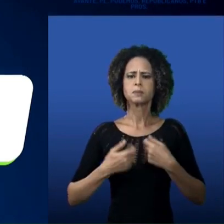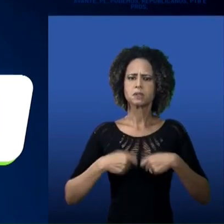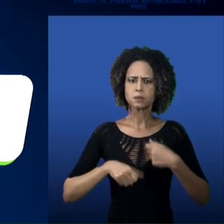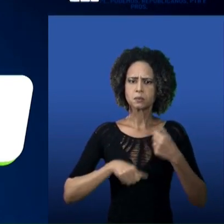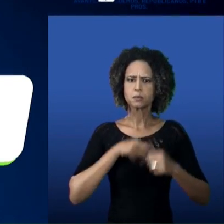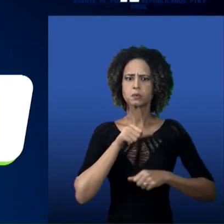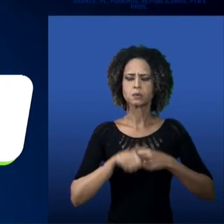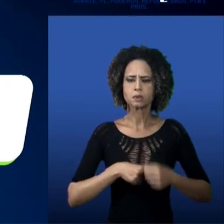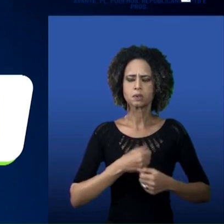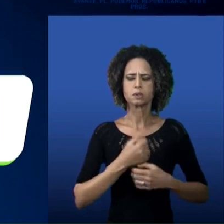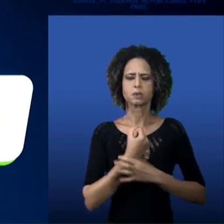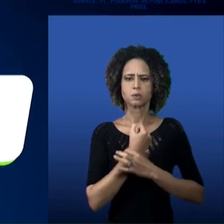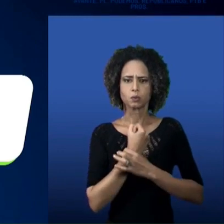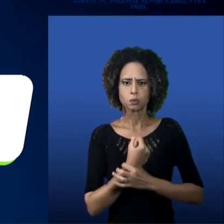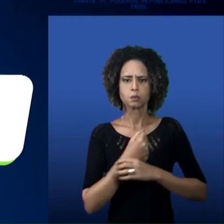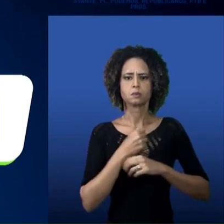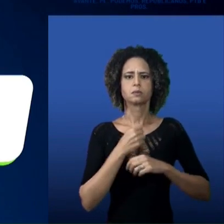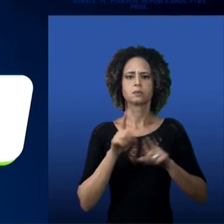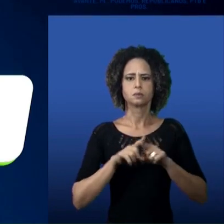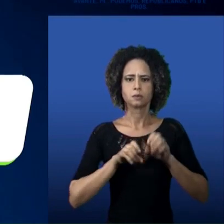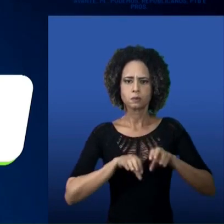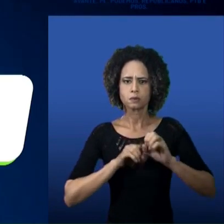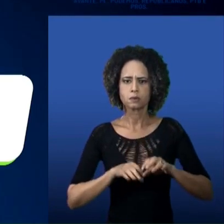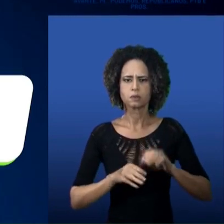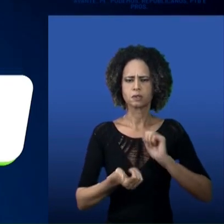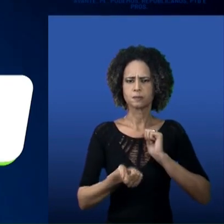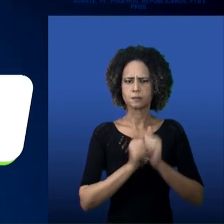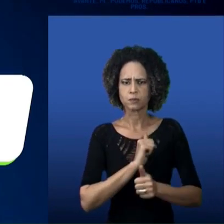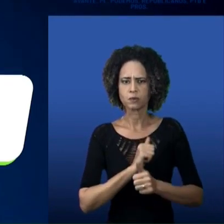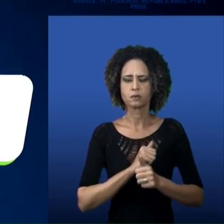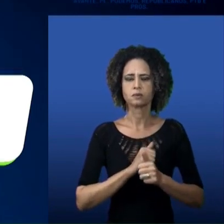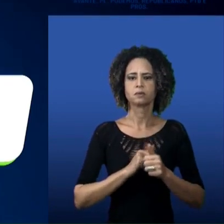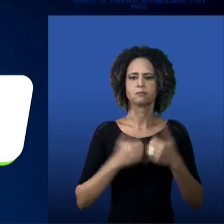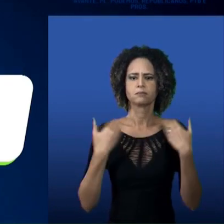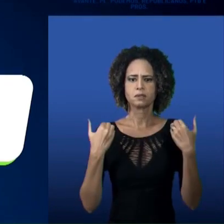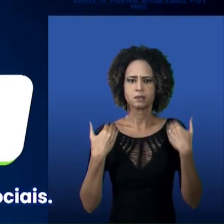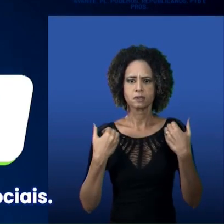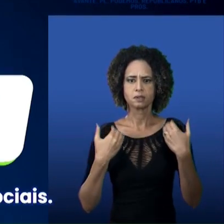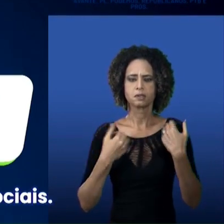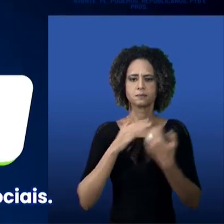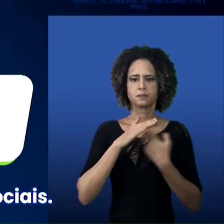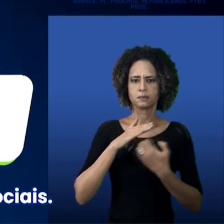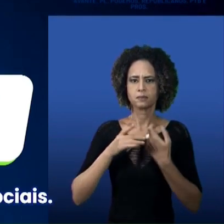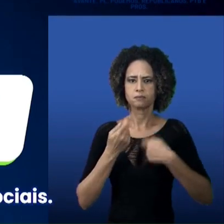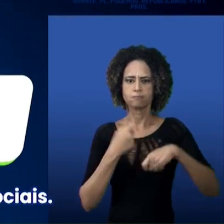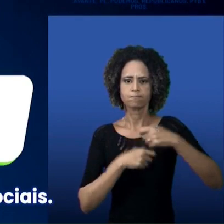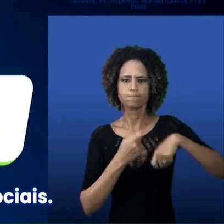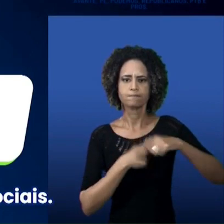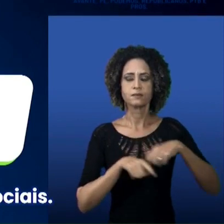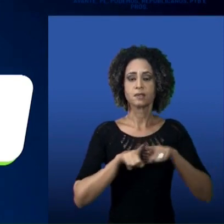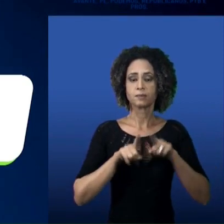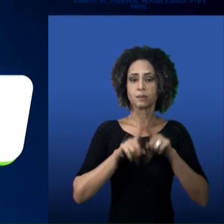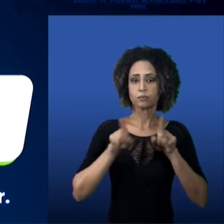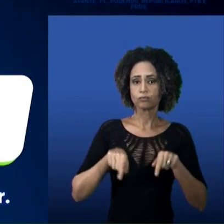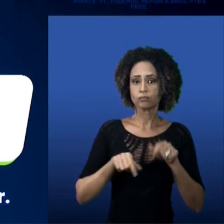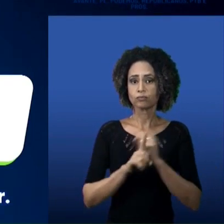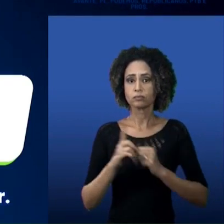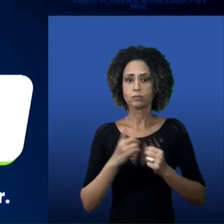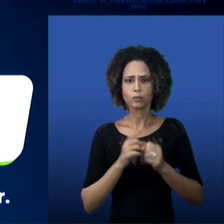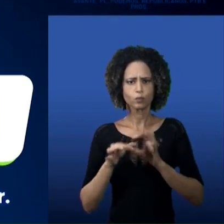vou lutar por melhoria da segurança, educação, esporte e lazer, empreendedorismo e projetos